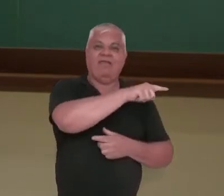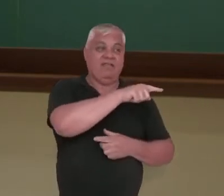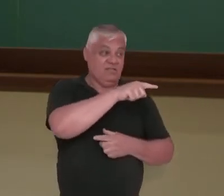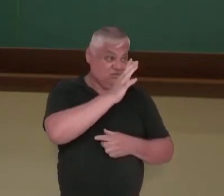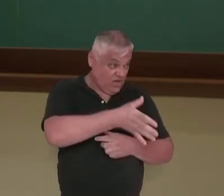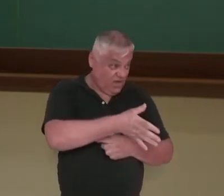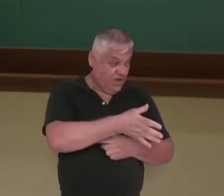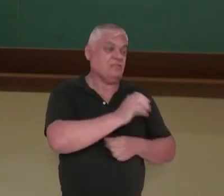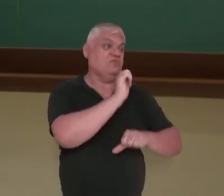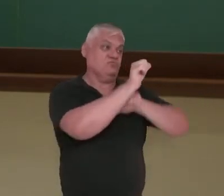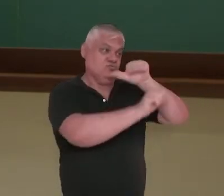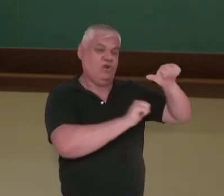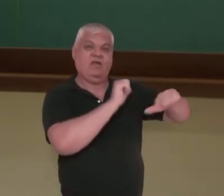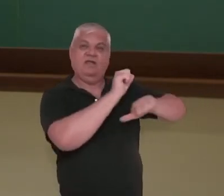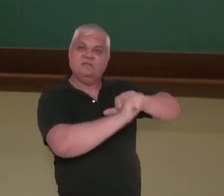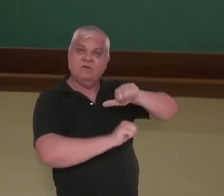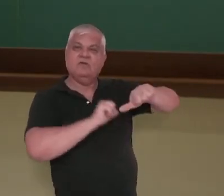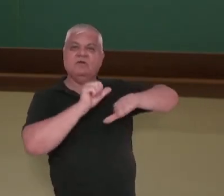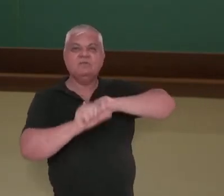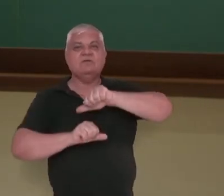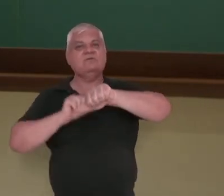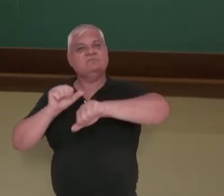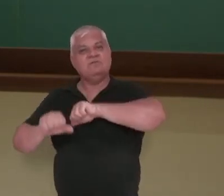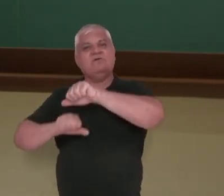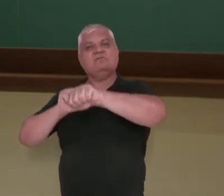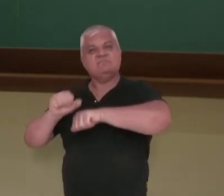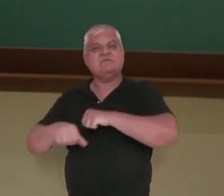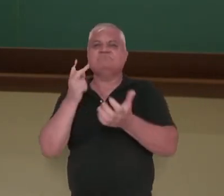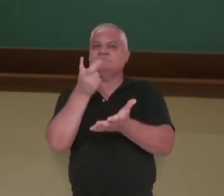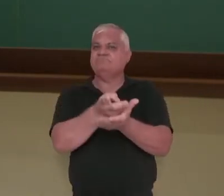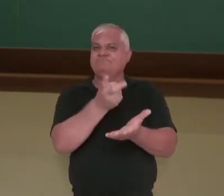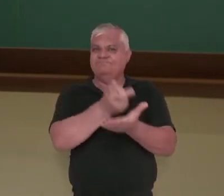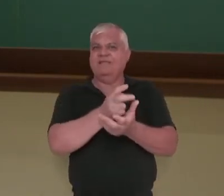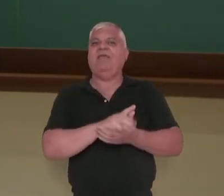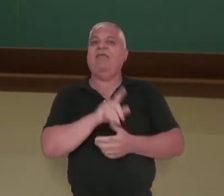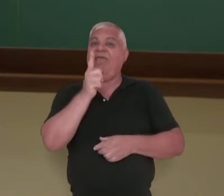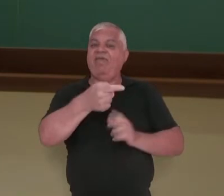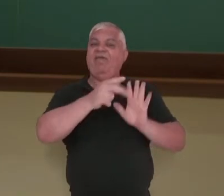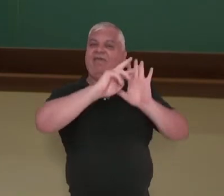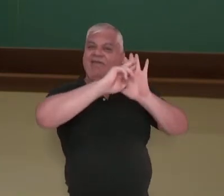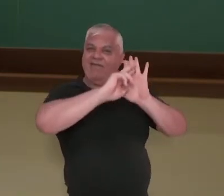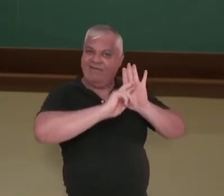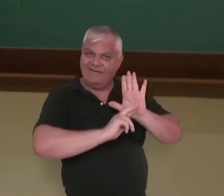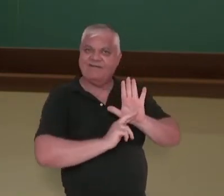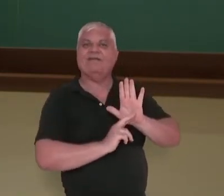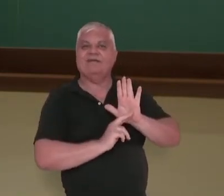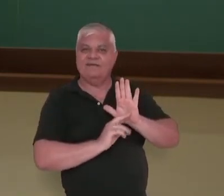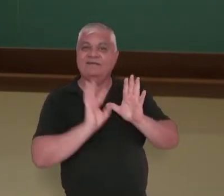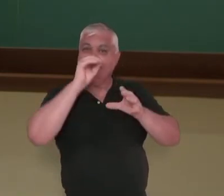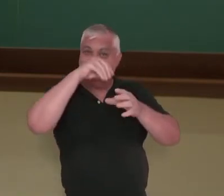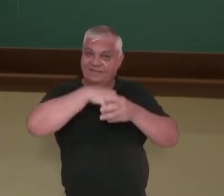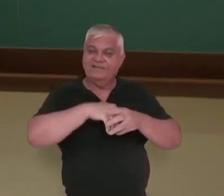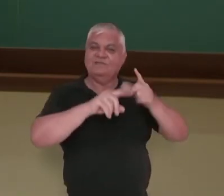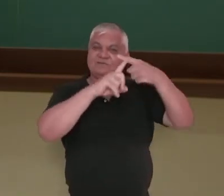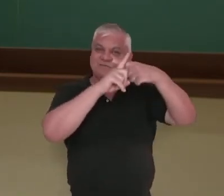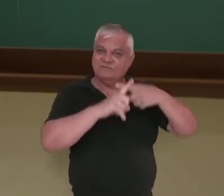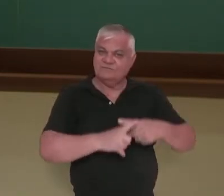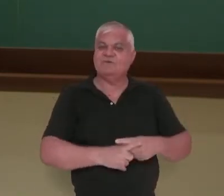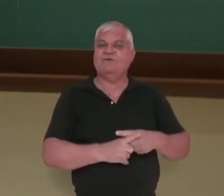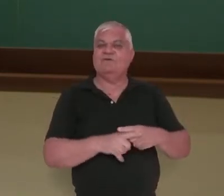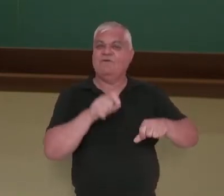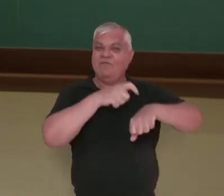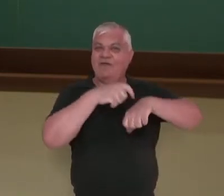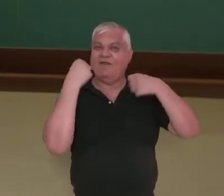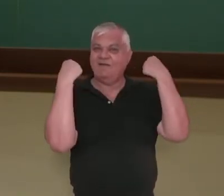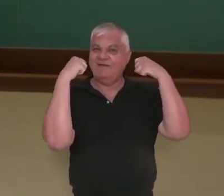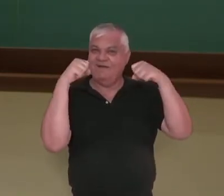dessa vez, a próxima vez só pode ser o outro e depois o outro. Então são regras que são colocadas dentro do jogo ali na aula de educação física